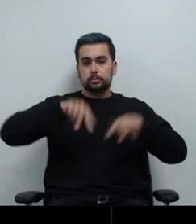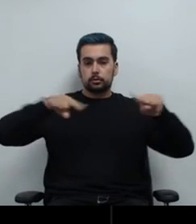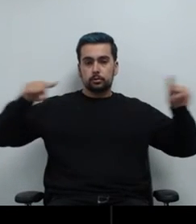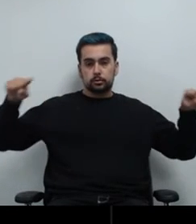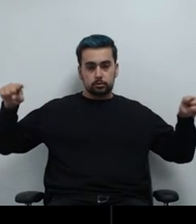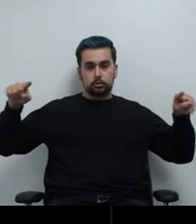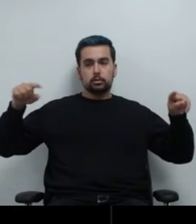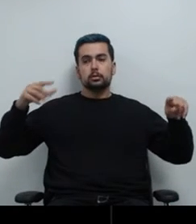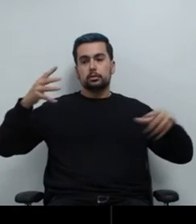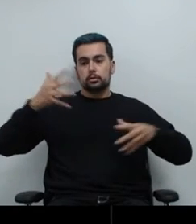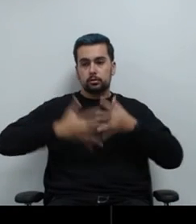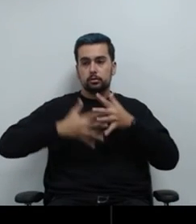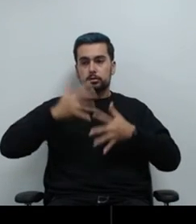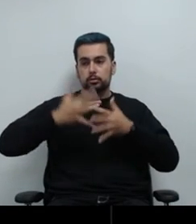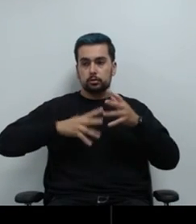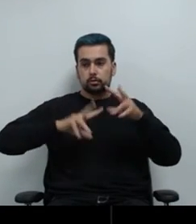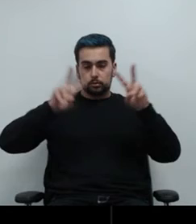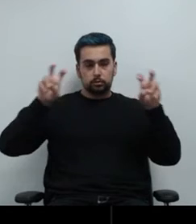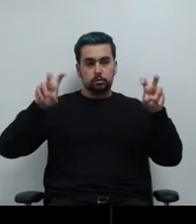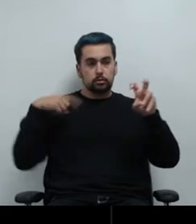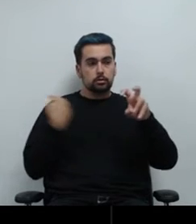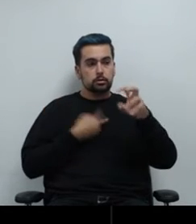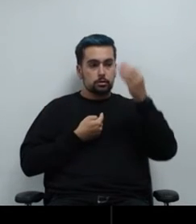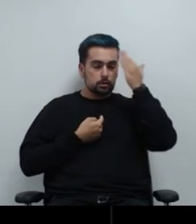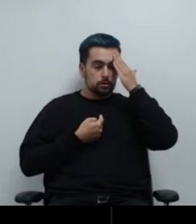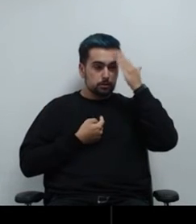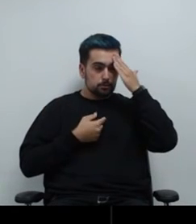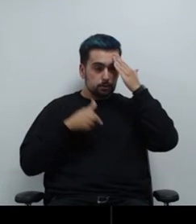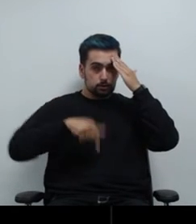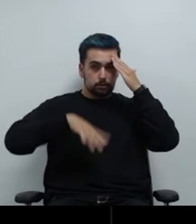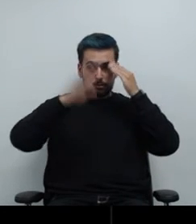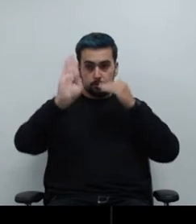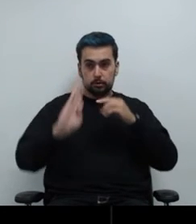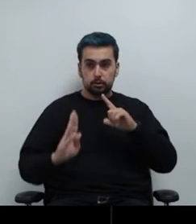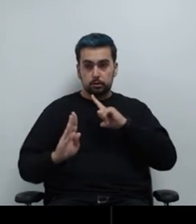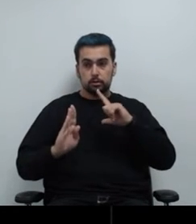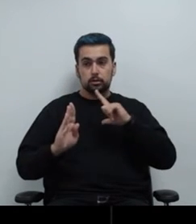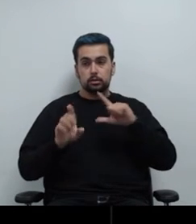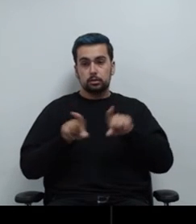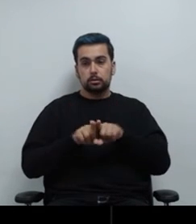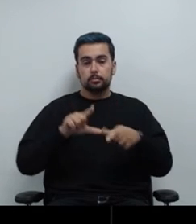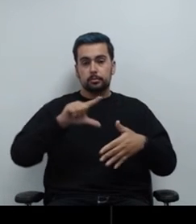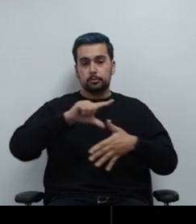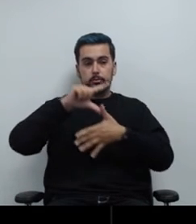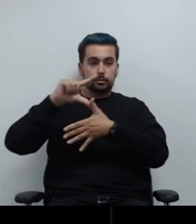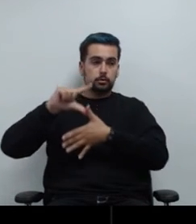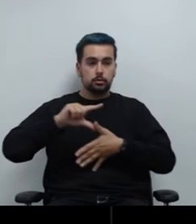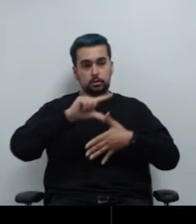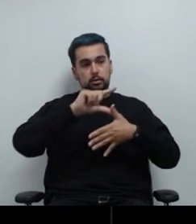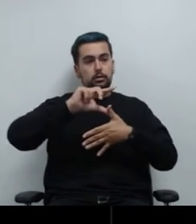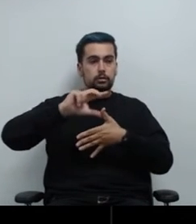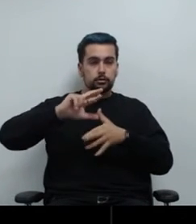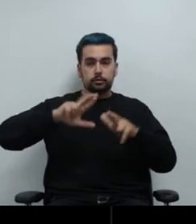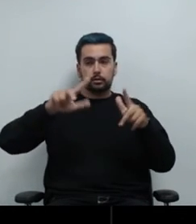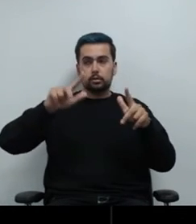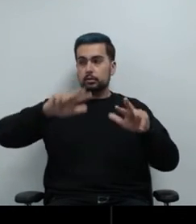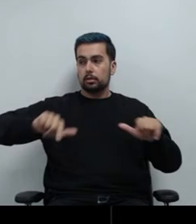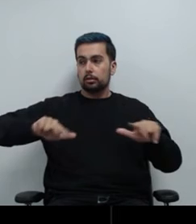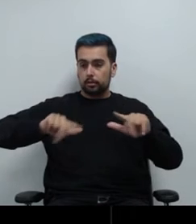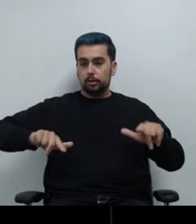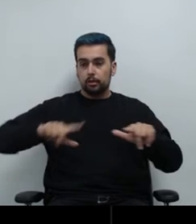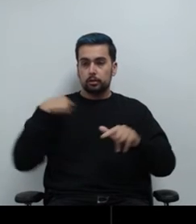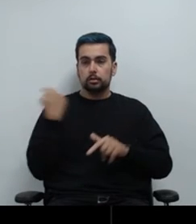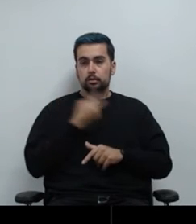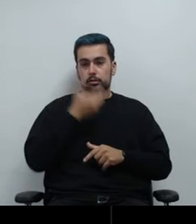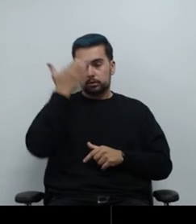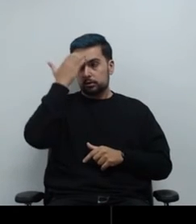né? E complexidade dos temas, que a gente sabe que tem no Brasil e na América Latina também não é diferente, a gente